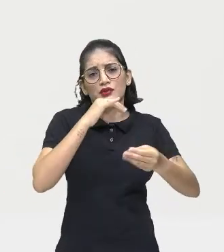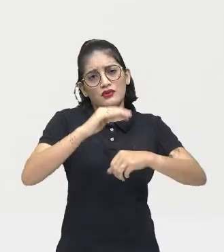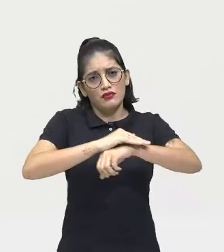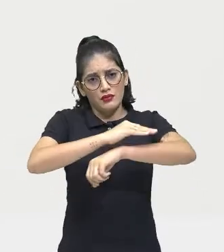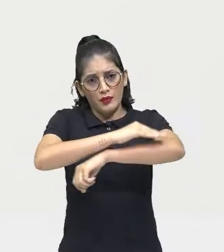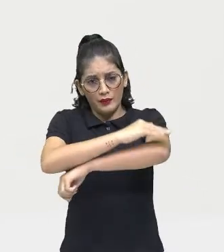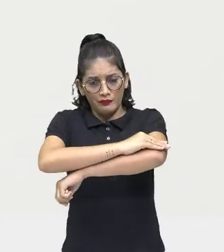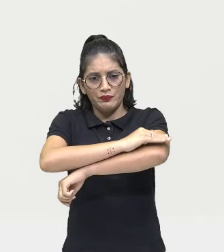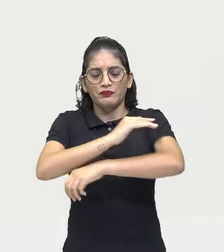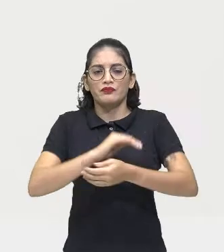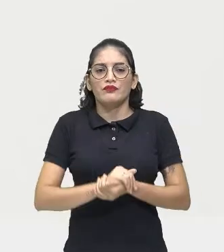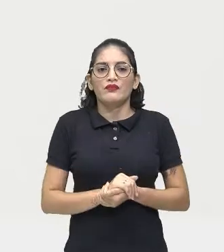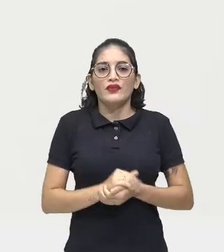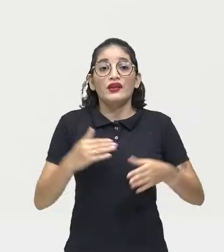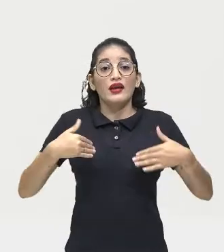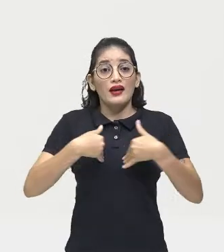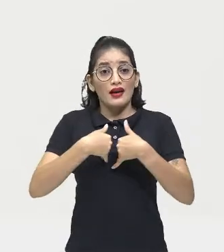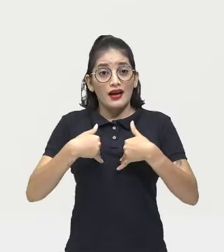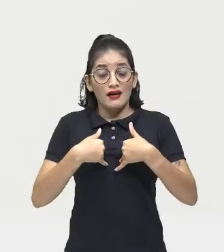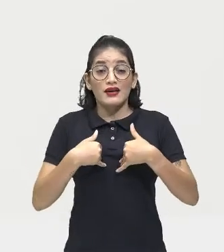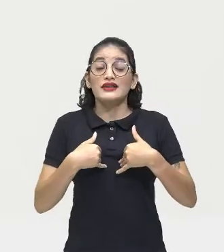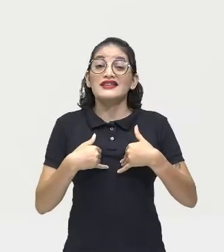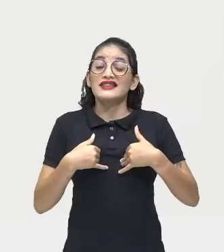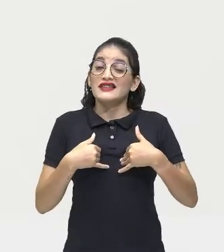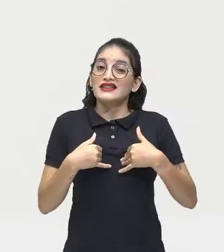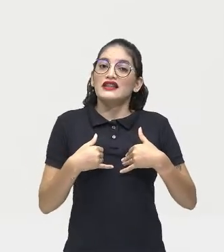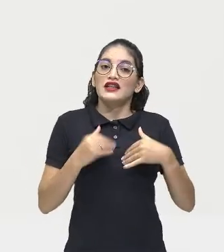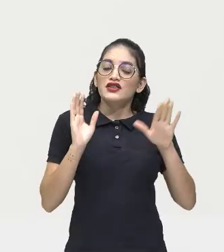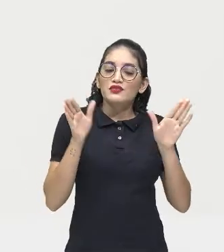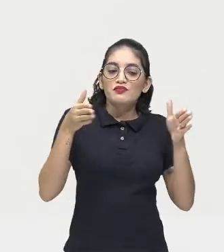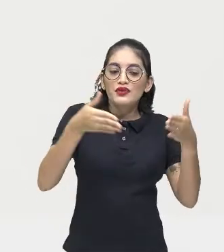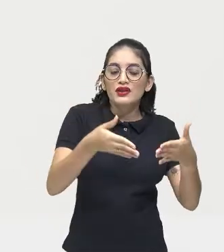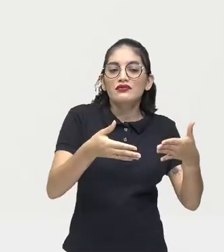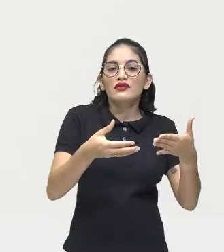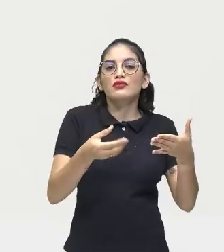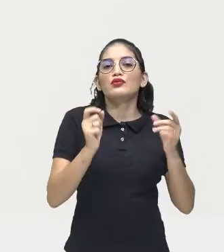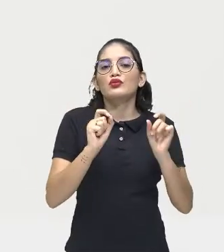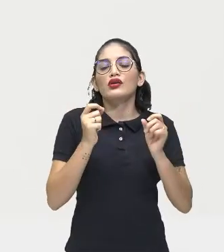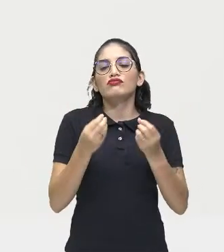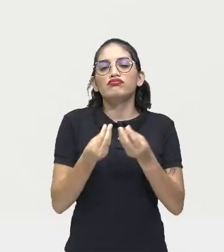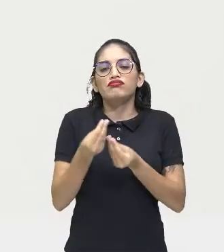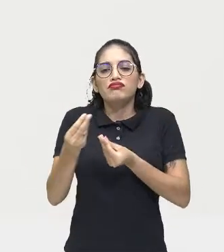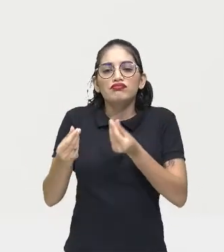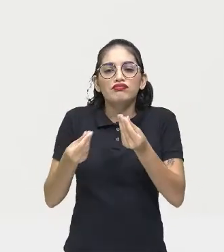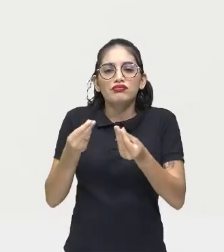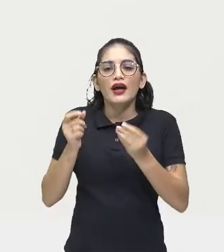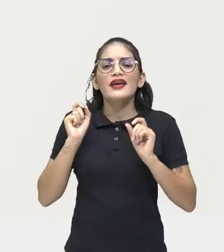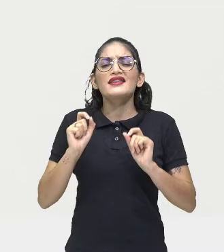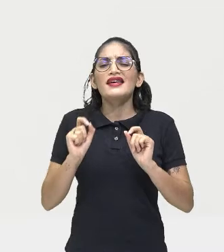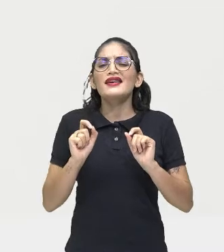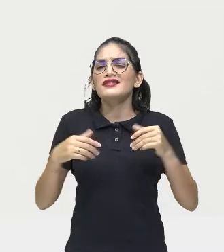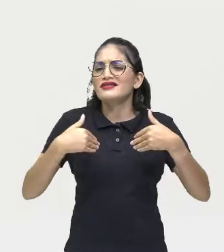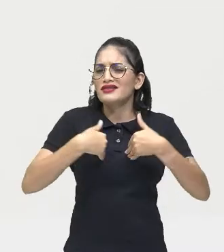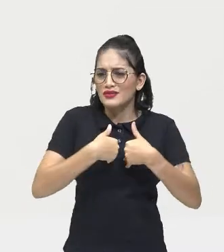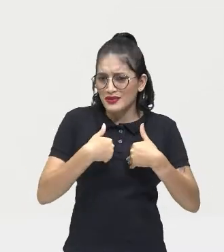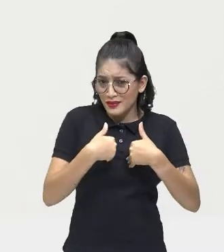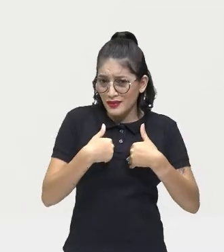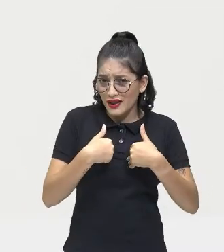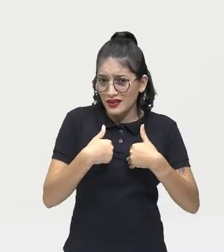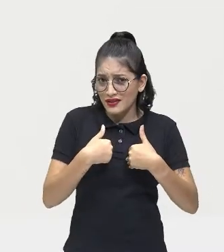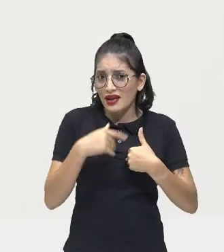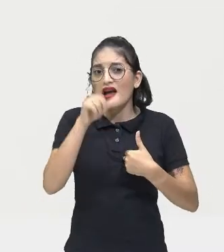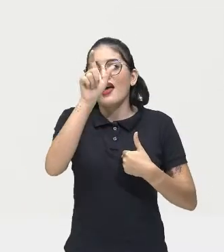só, animais especialmente sensíveis. Percebam quem são esses animais?